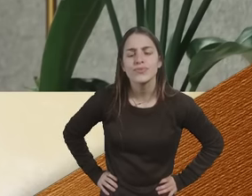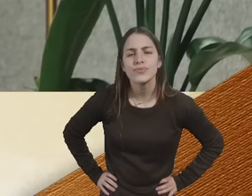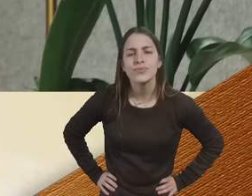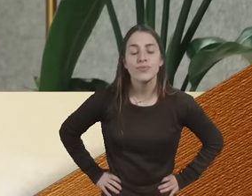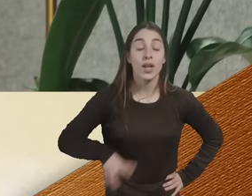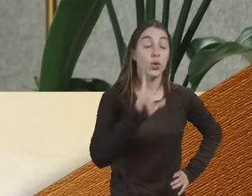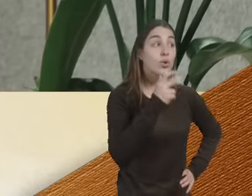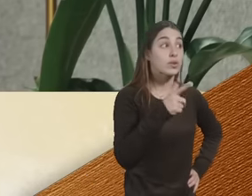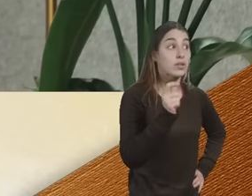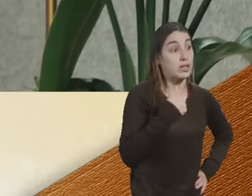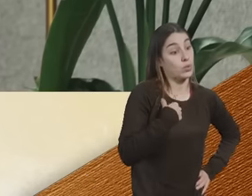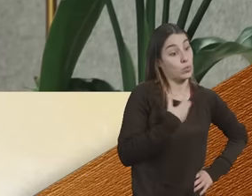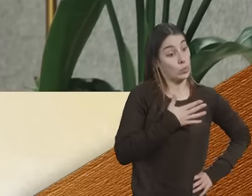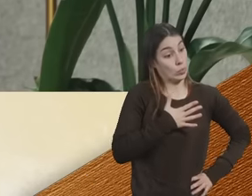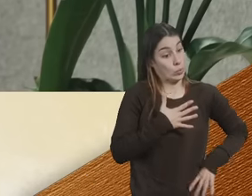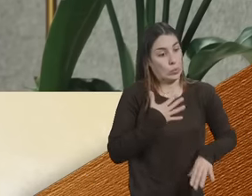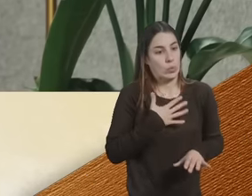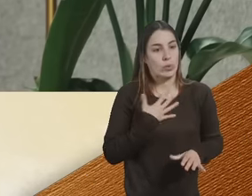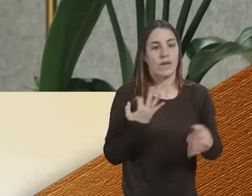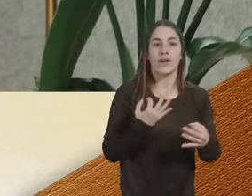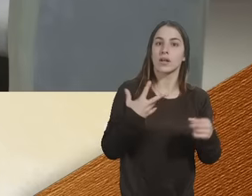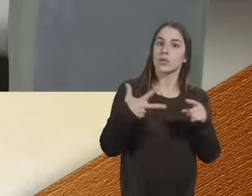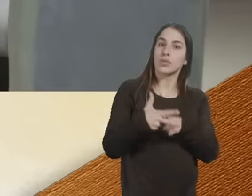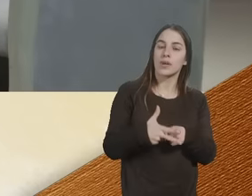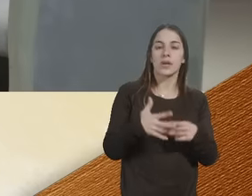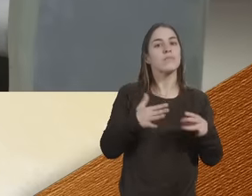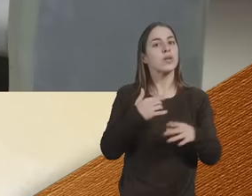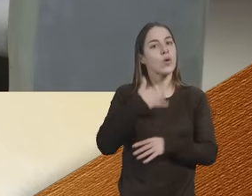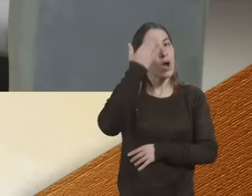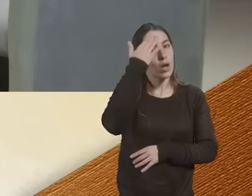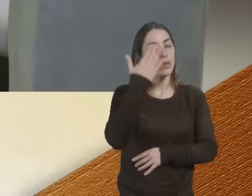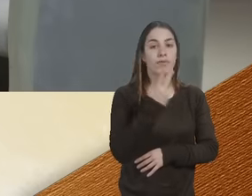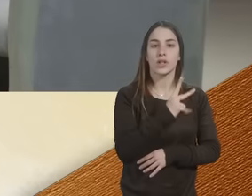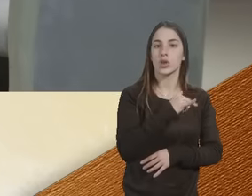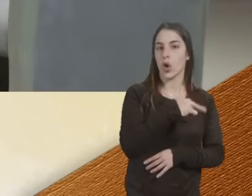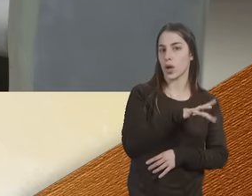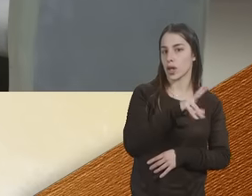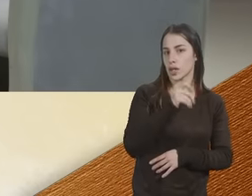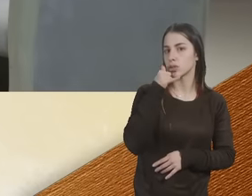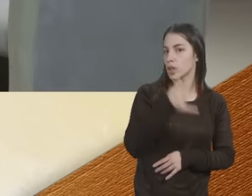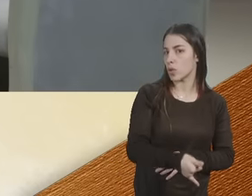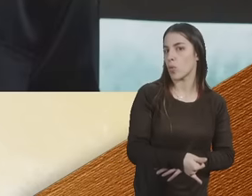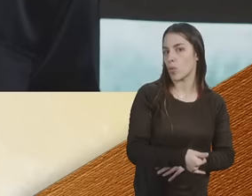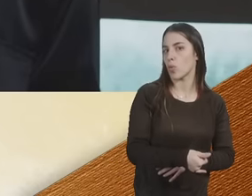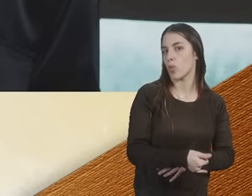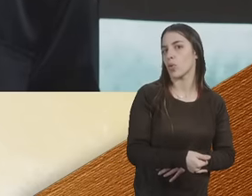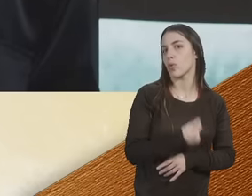abaixo. Ruth, eu não queria estar a interromper, mas eu acho que a Vitória desligou a chamada.